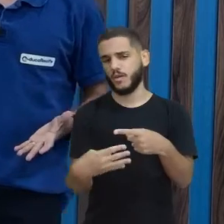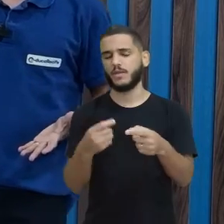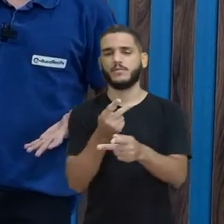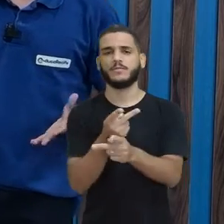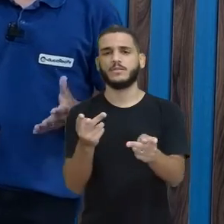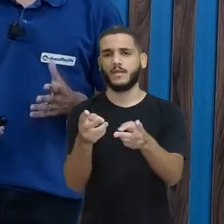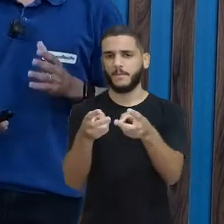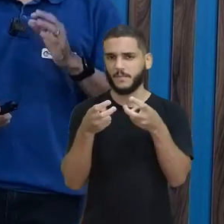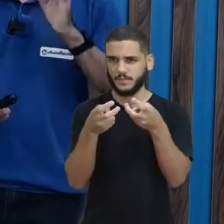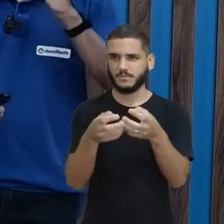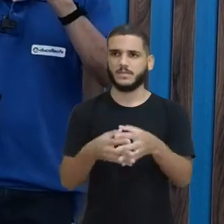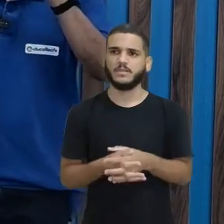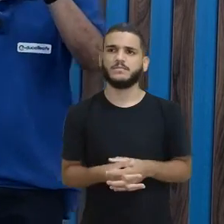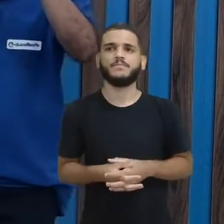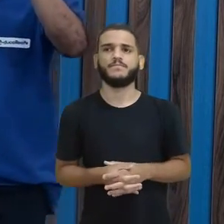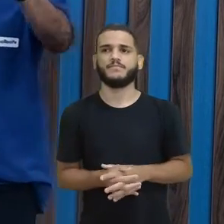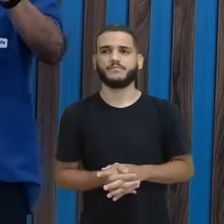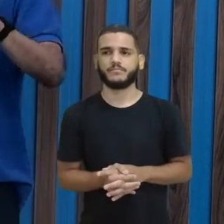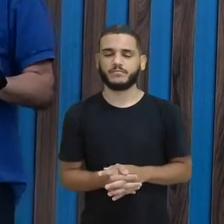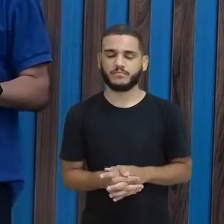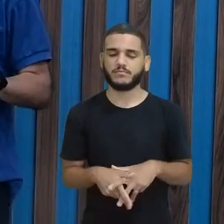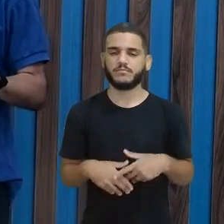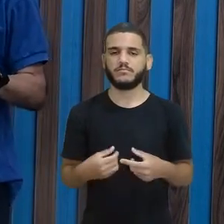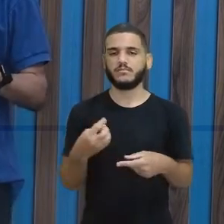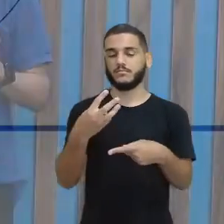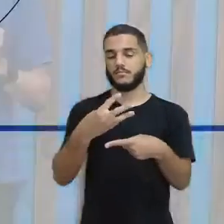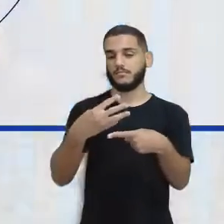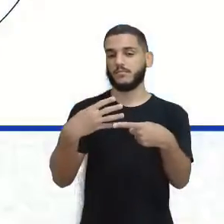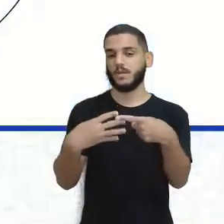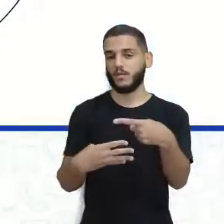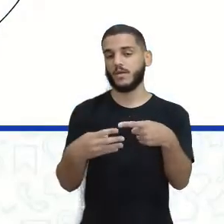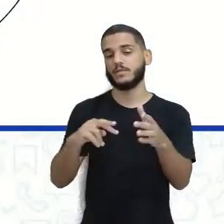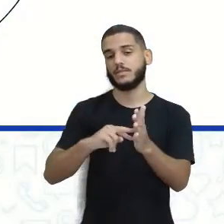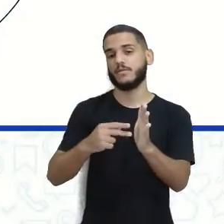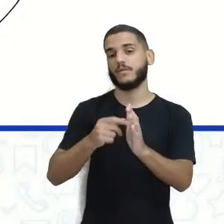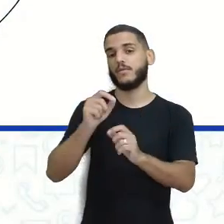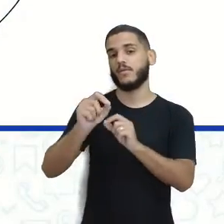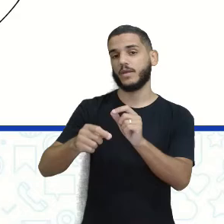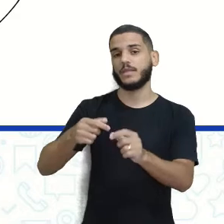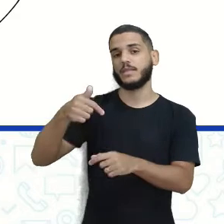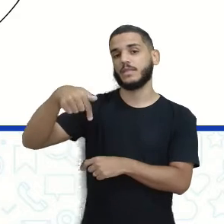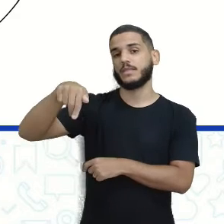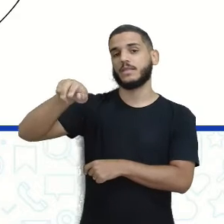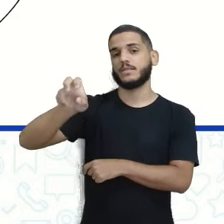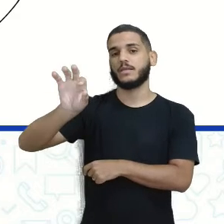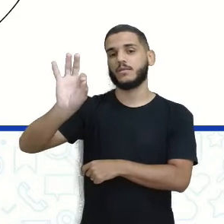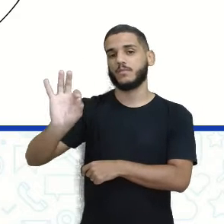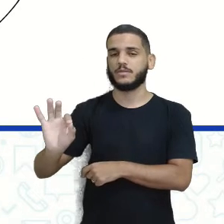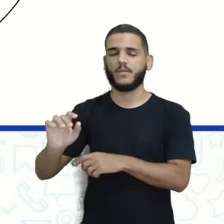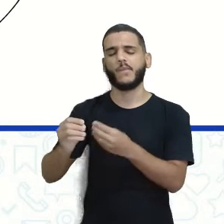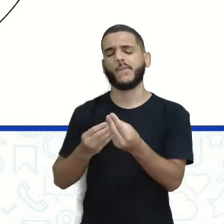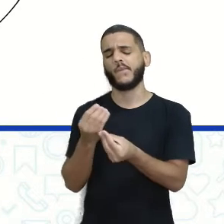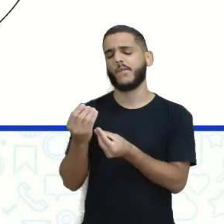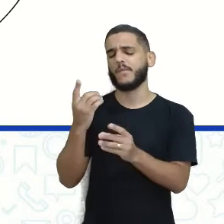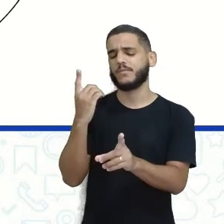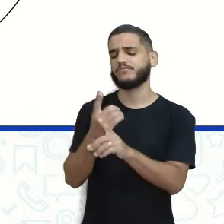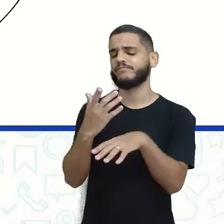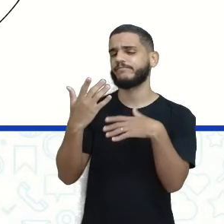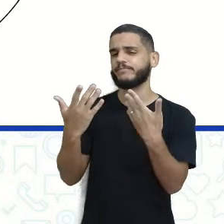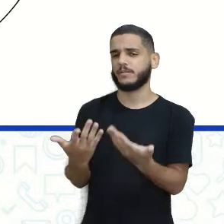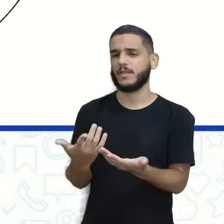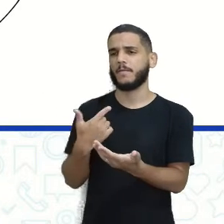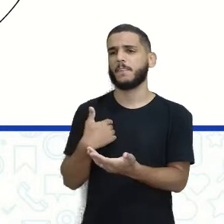bem direitinho, tá bom? E tem o 3/4, que é o mesmo que 75%. Ricardinho, como é que eu chego em 75%?